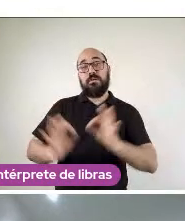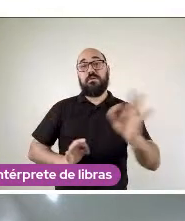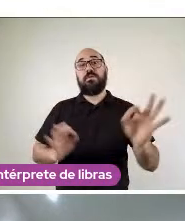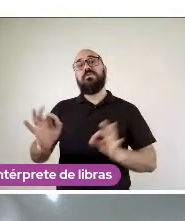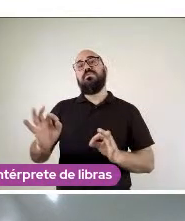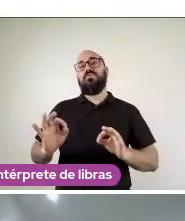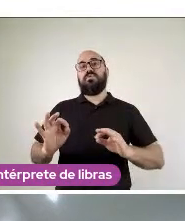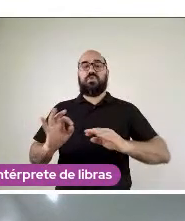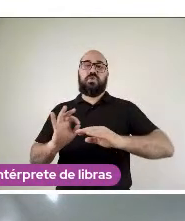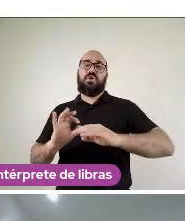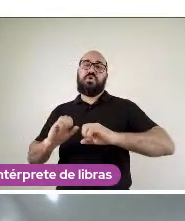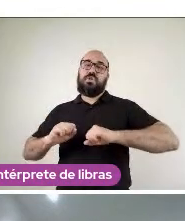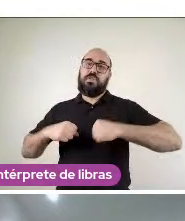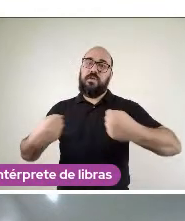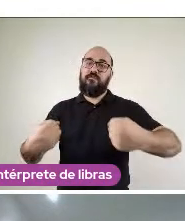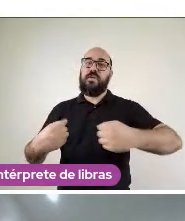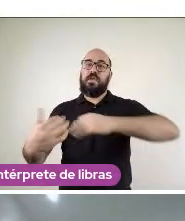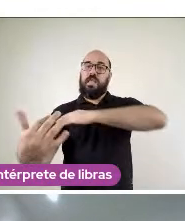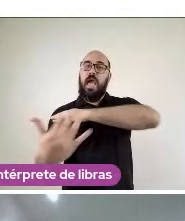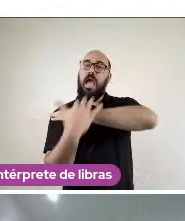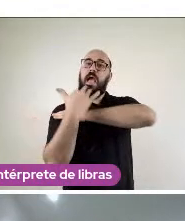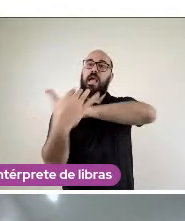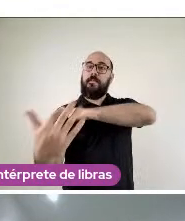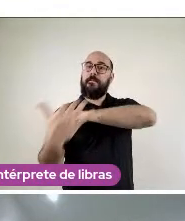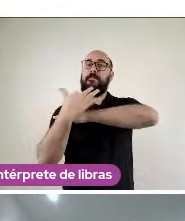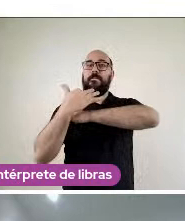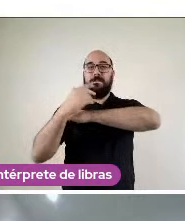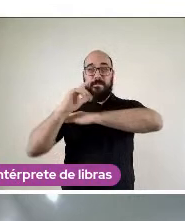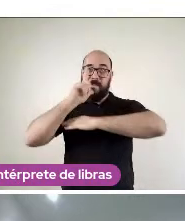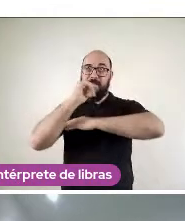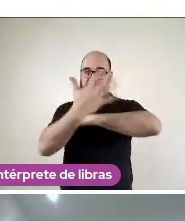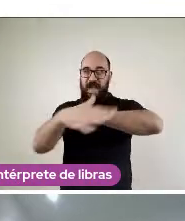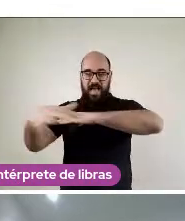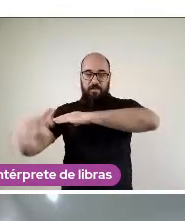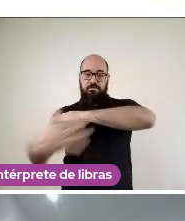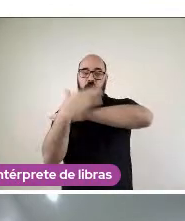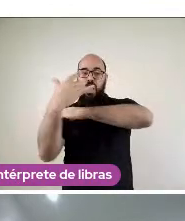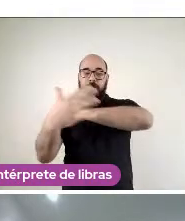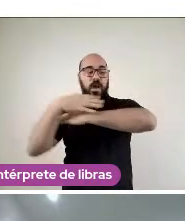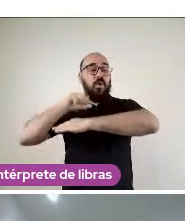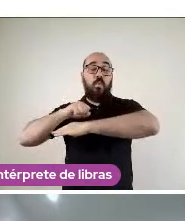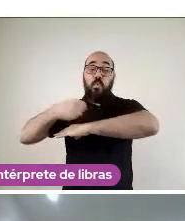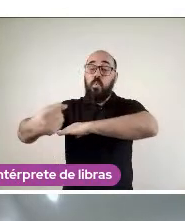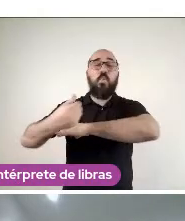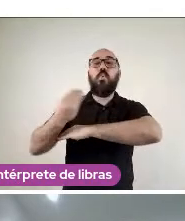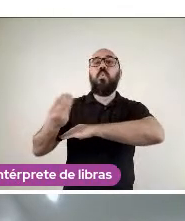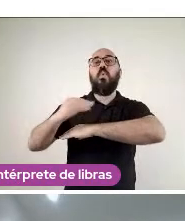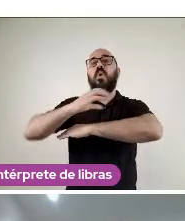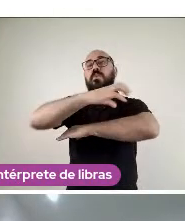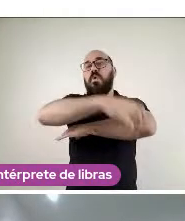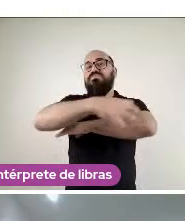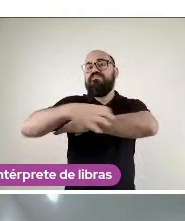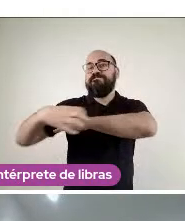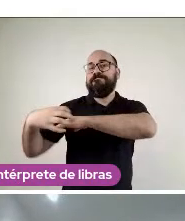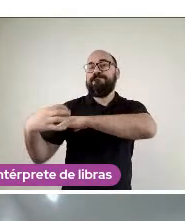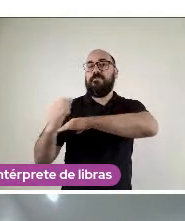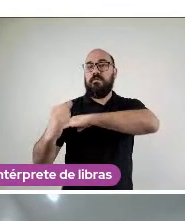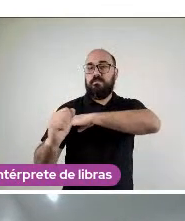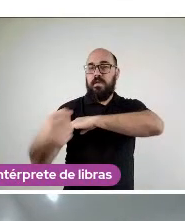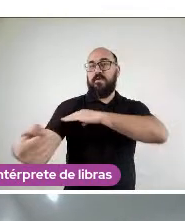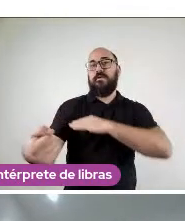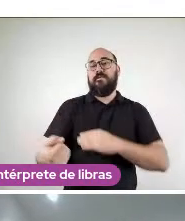costeiro, plano municipal de gerenciamento costeiro que precisa ser elaborado, por exemplo, visando essas ações